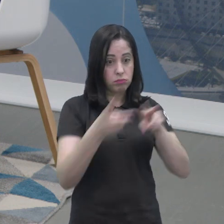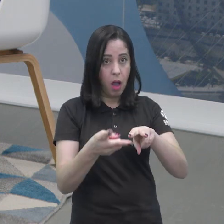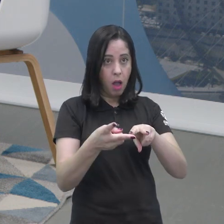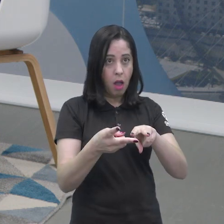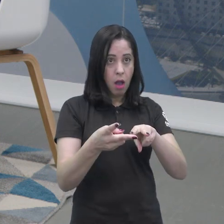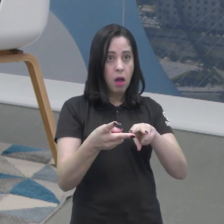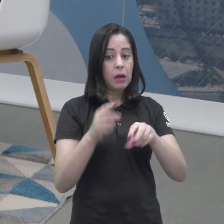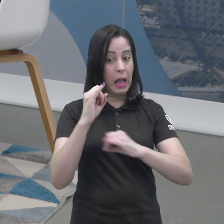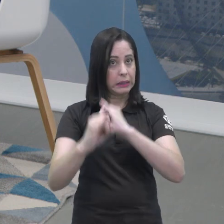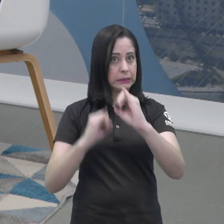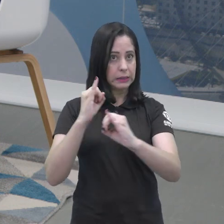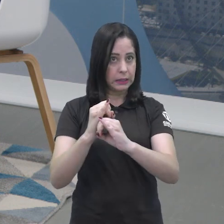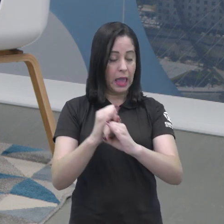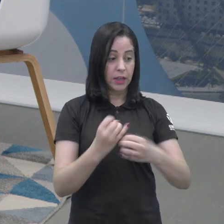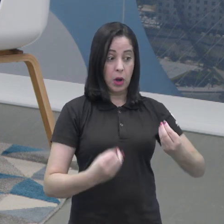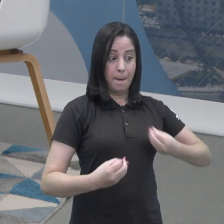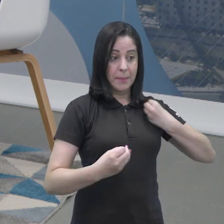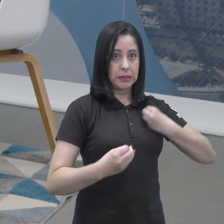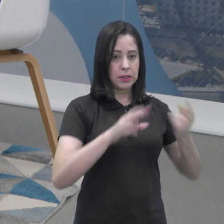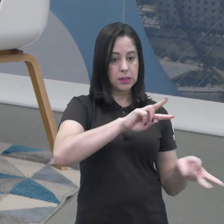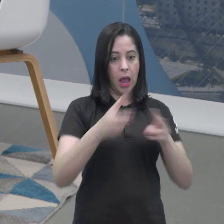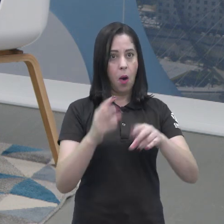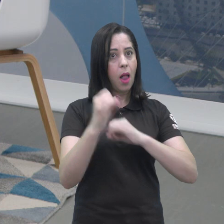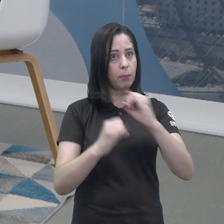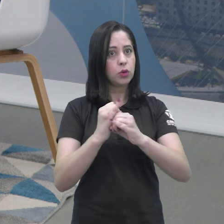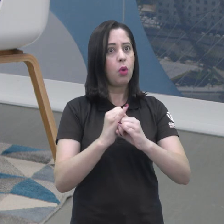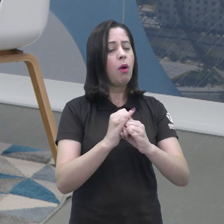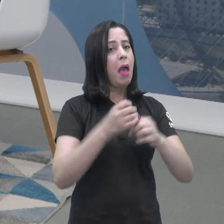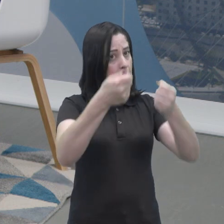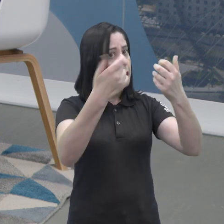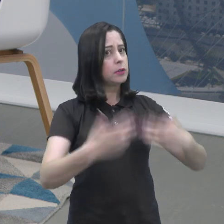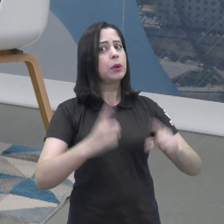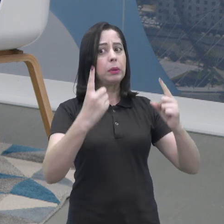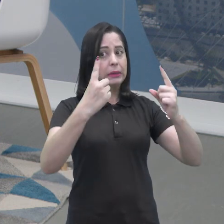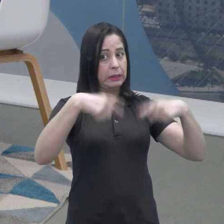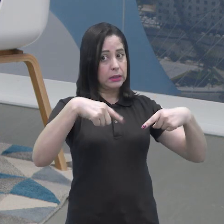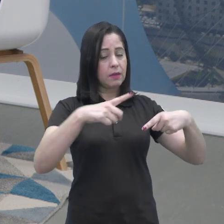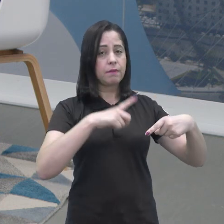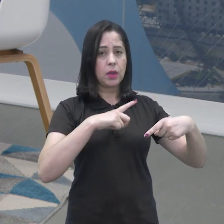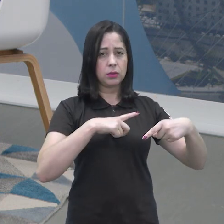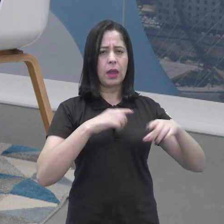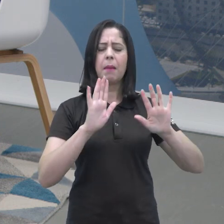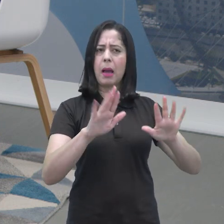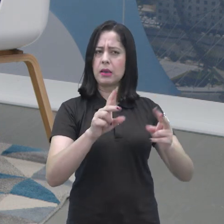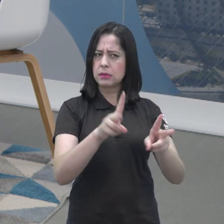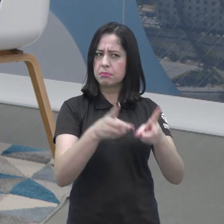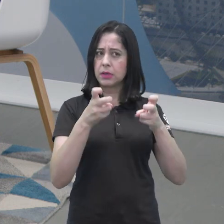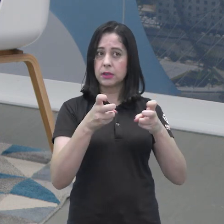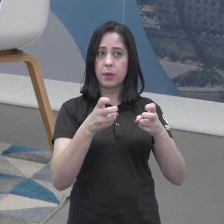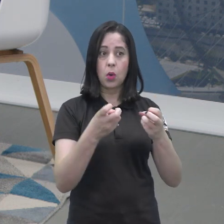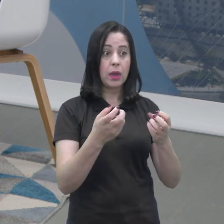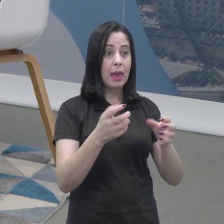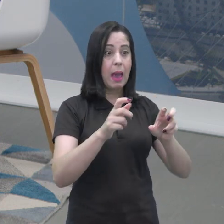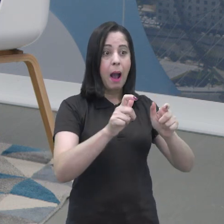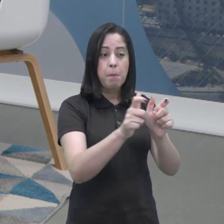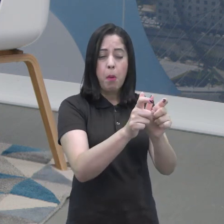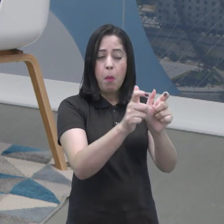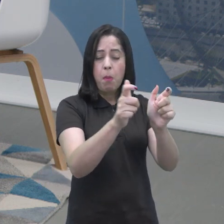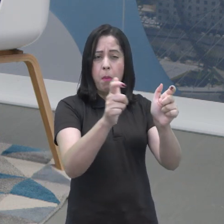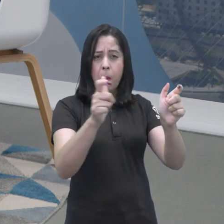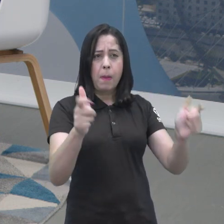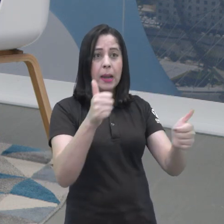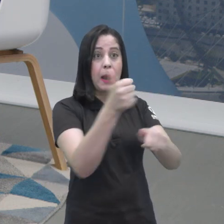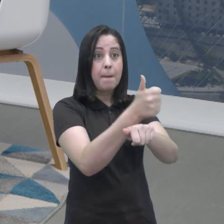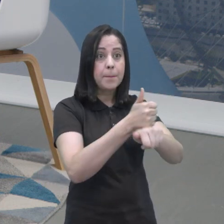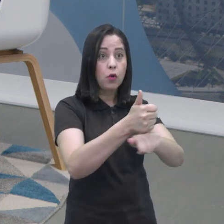falou sobre os desafios encontrados nessa transição. E a gente vê que é uma tendência. Muitos profissionais de diversas